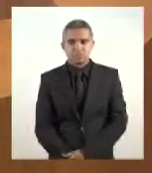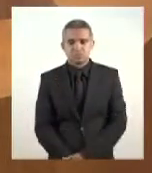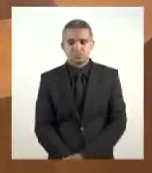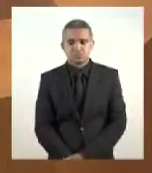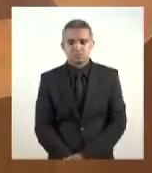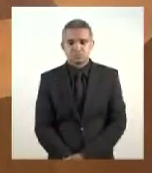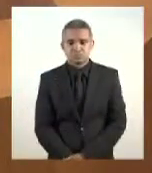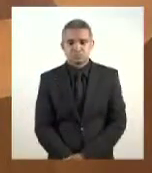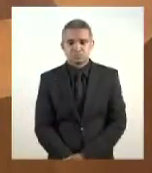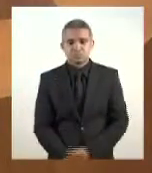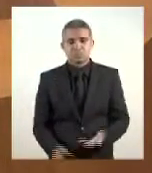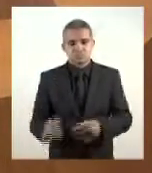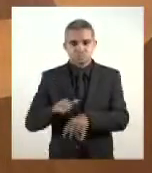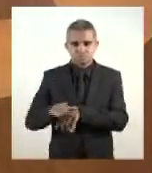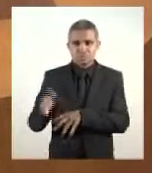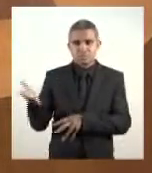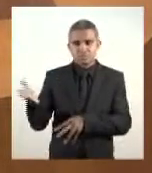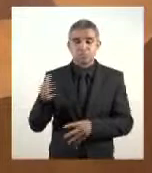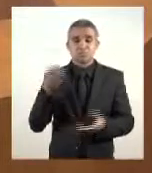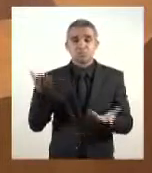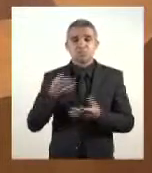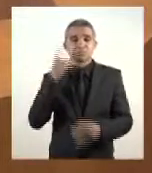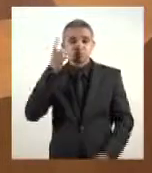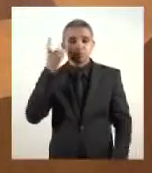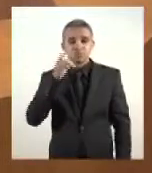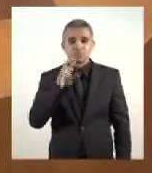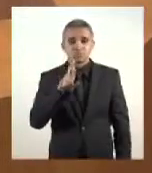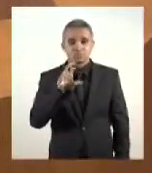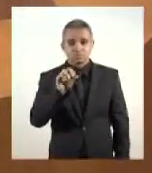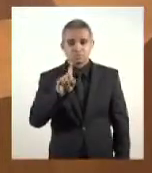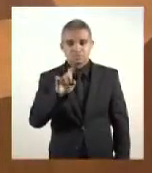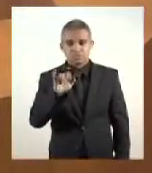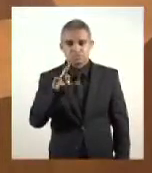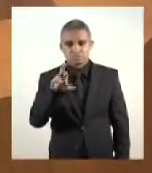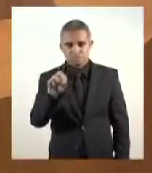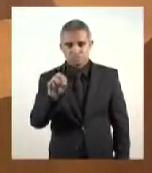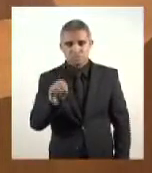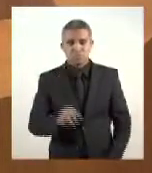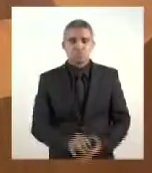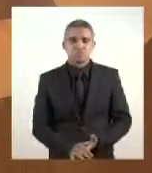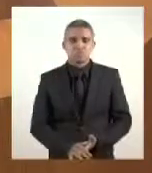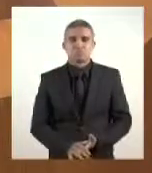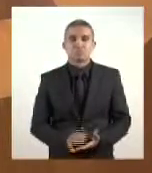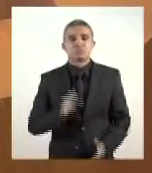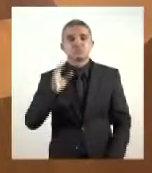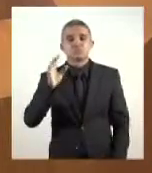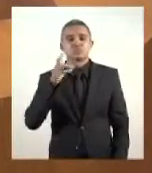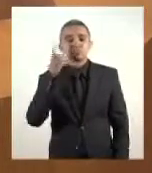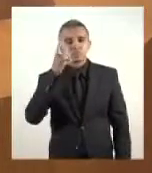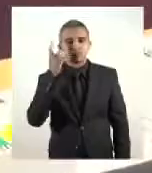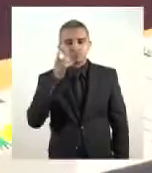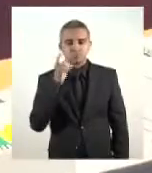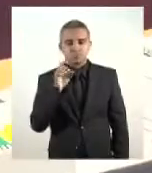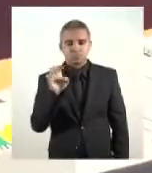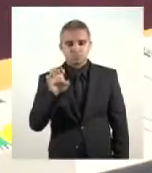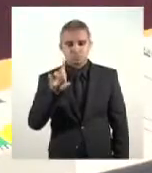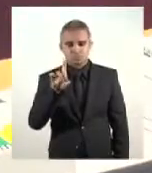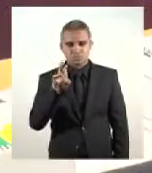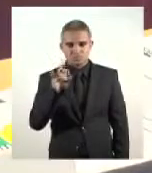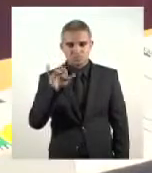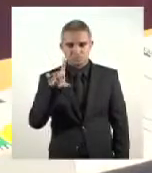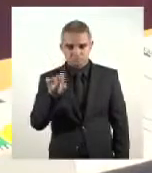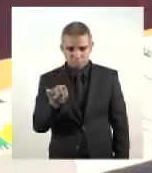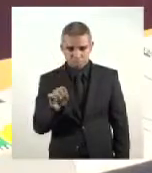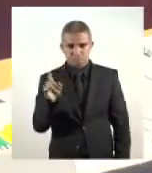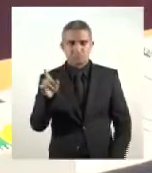Ele não se encontra presente. Concedo uma parte ao deputado Rogério Cafeteira. Deputado Braide, de início lhe parabenizar